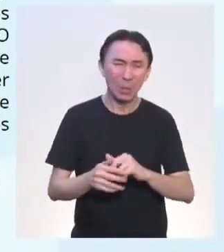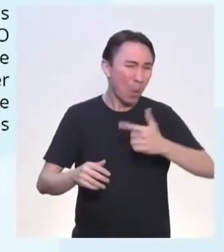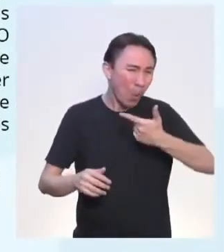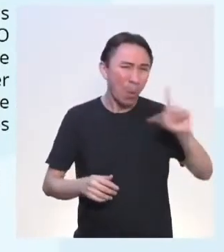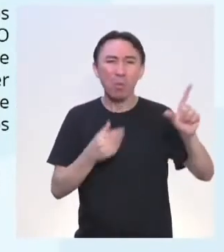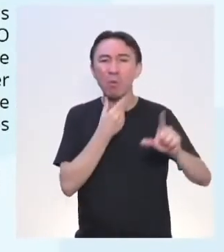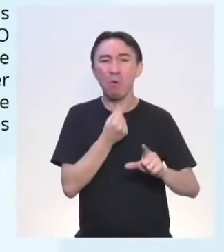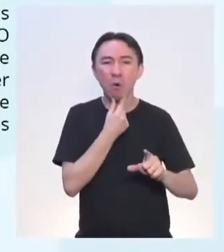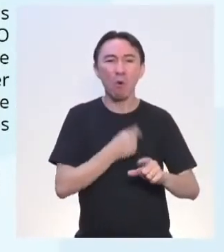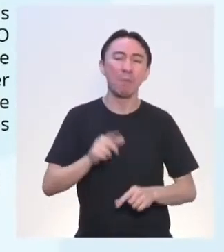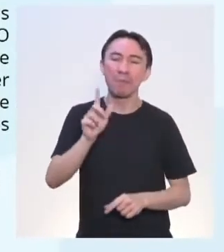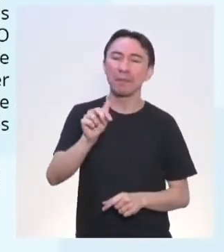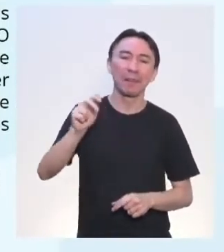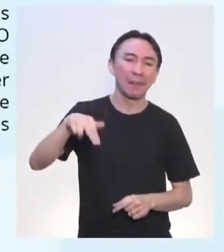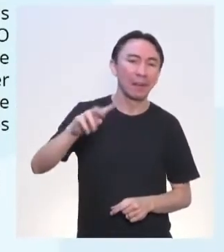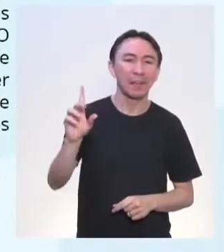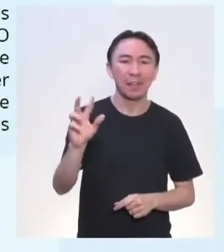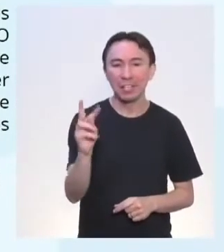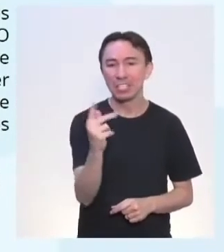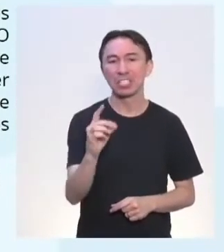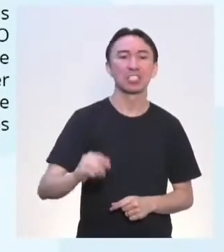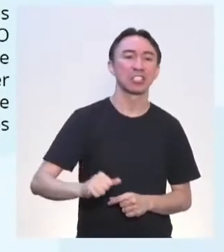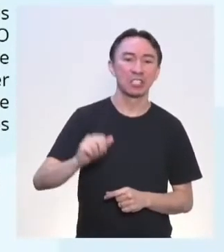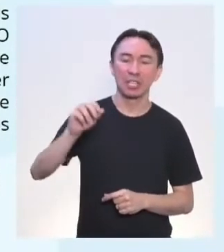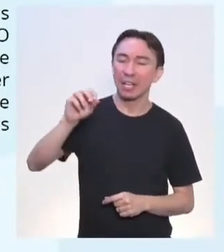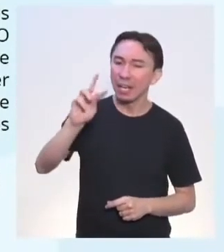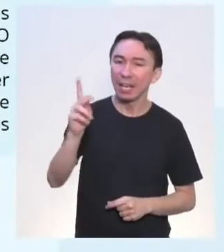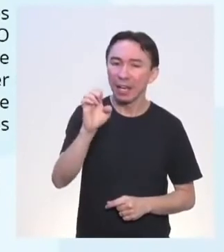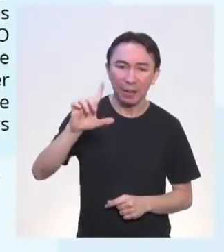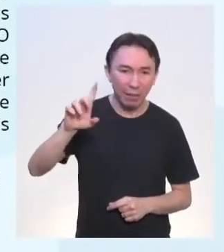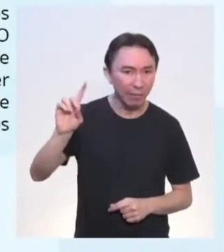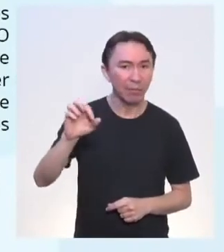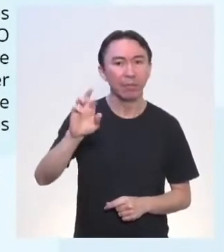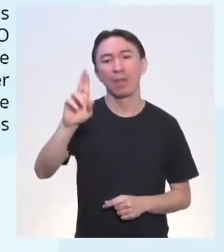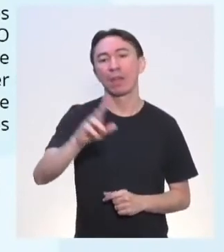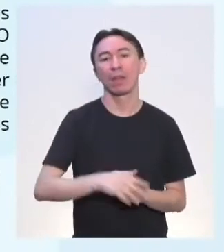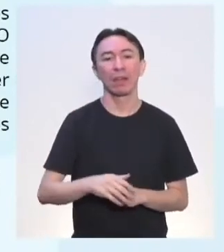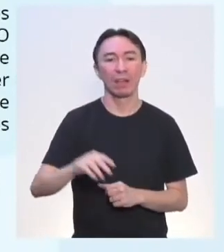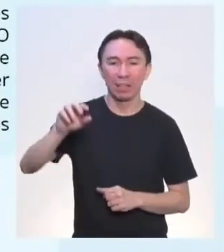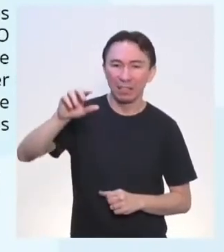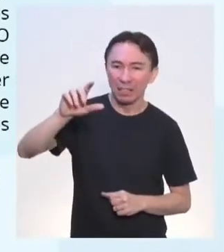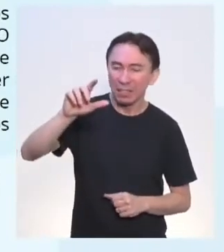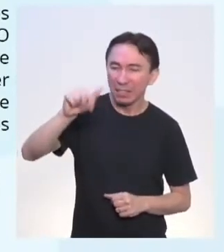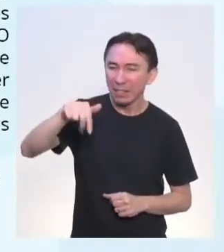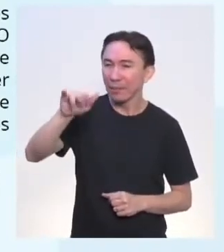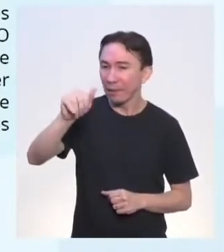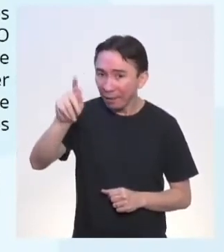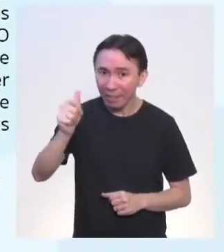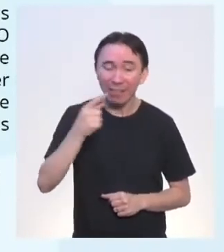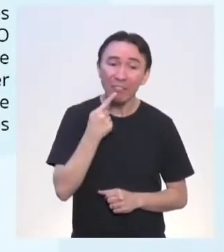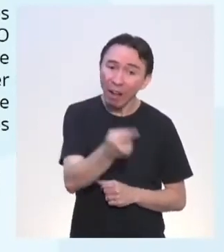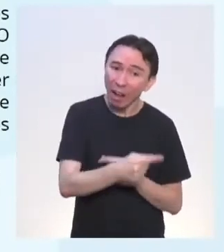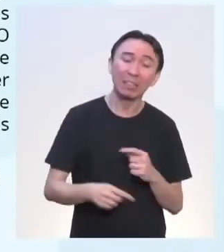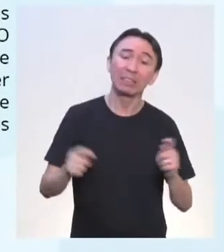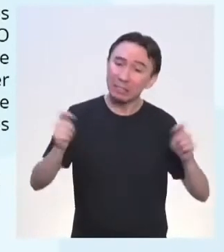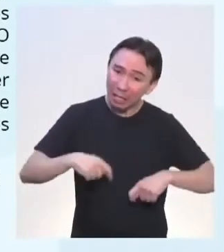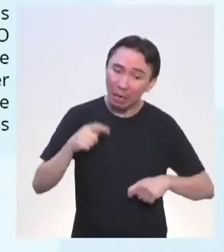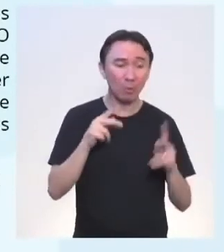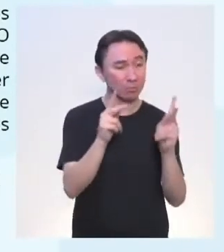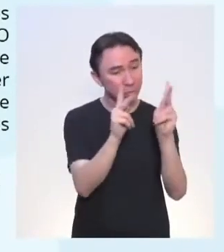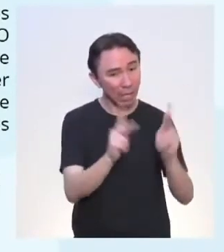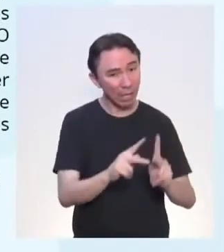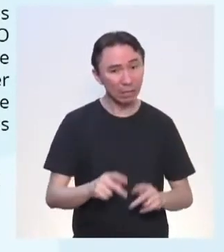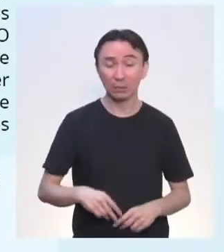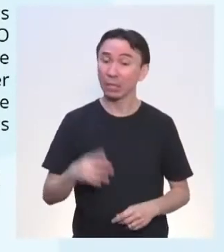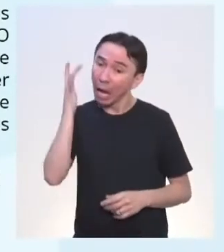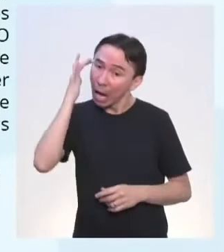King são figuras que deram exemplos de comportamento. Eu acho que todos nós devemos lutar pela paz. Esse aí foi o